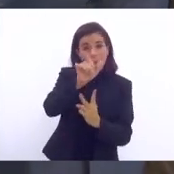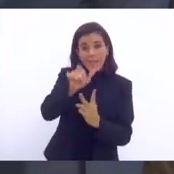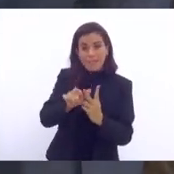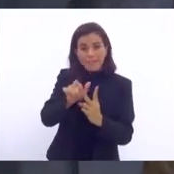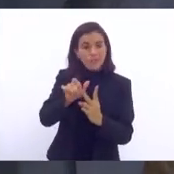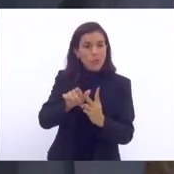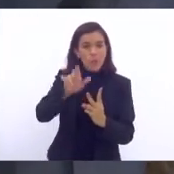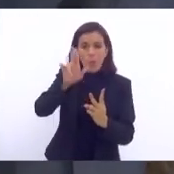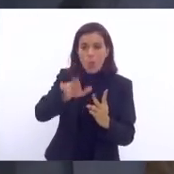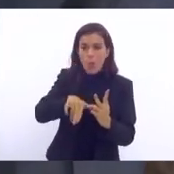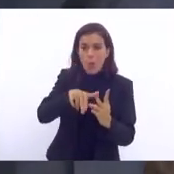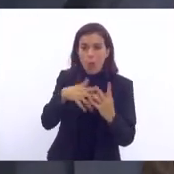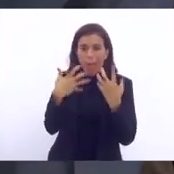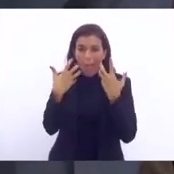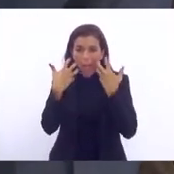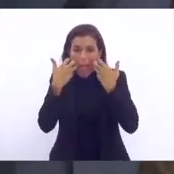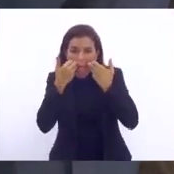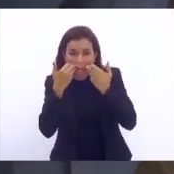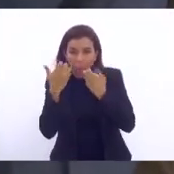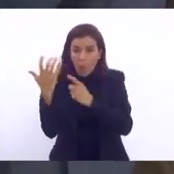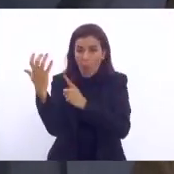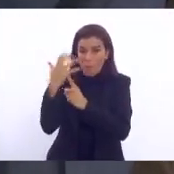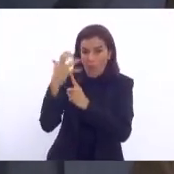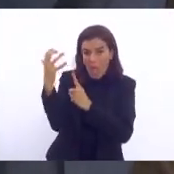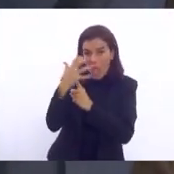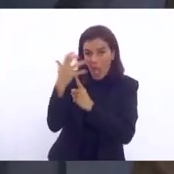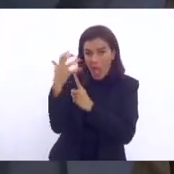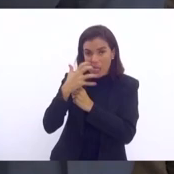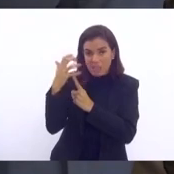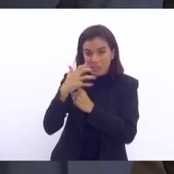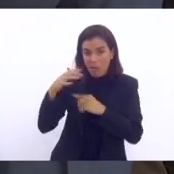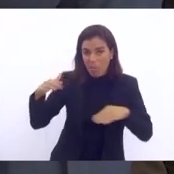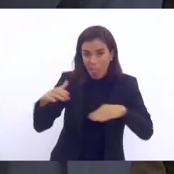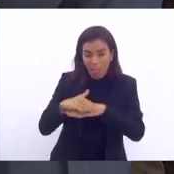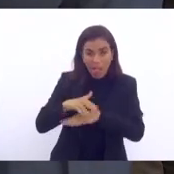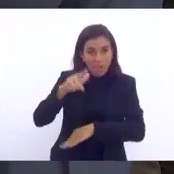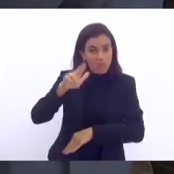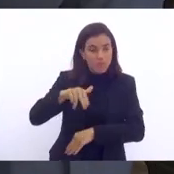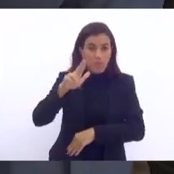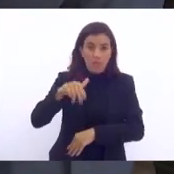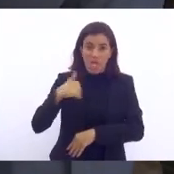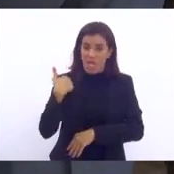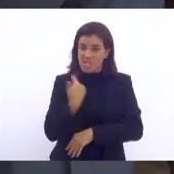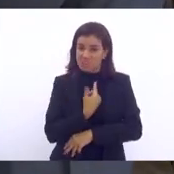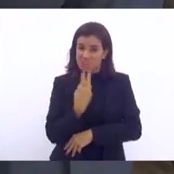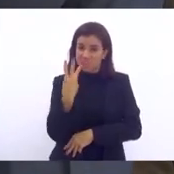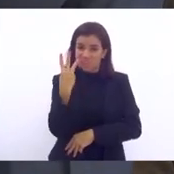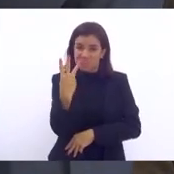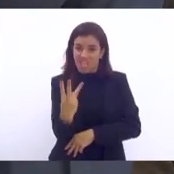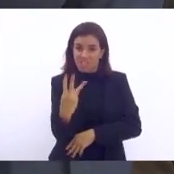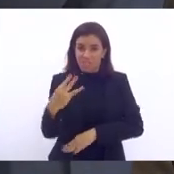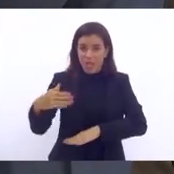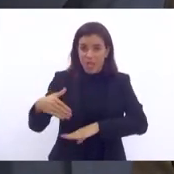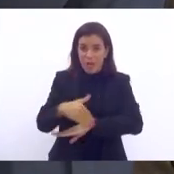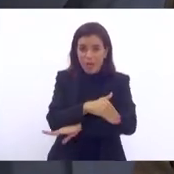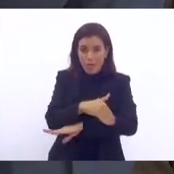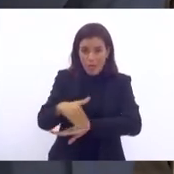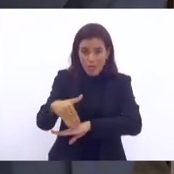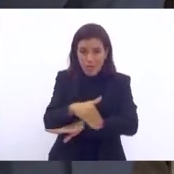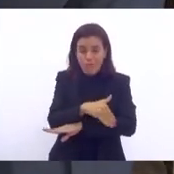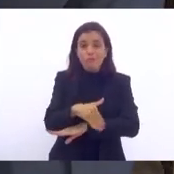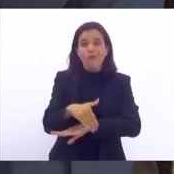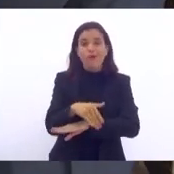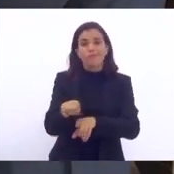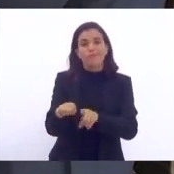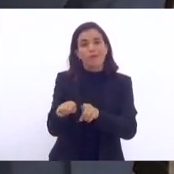receberam. Nós estávamos a todo momento nas ruas e recebendo o carinho da população e tendo